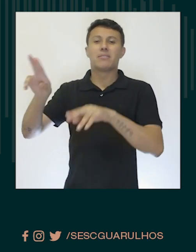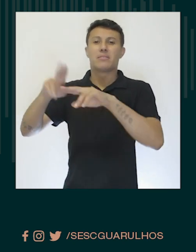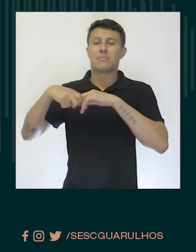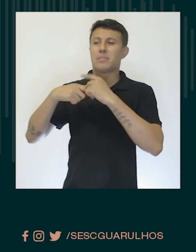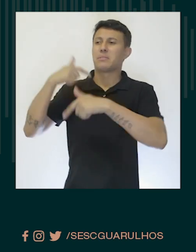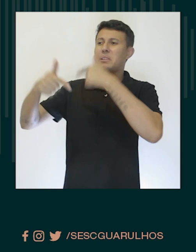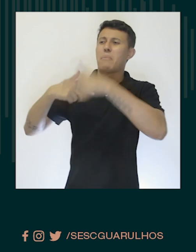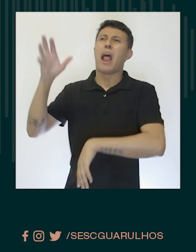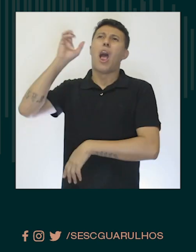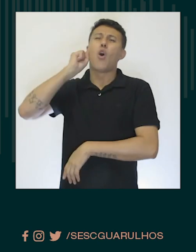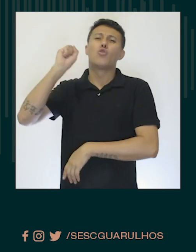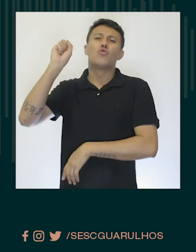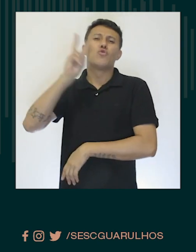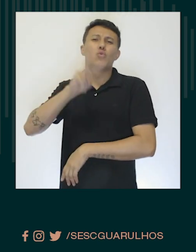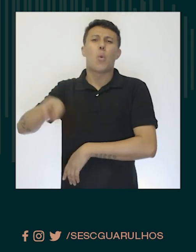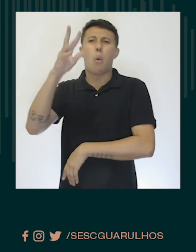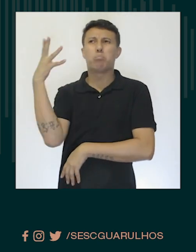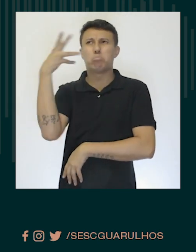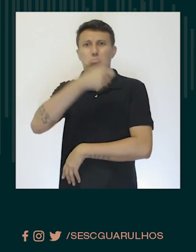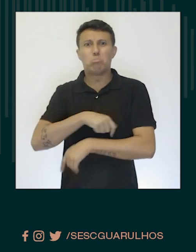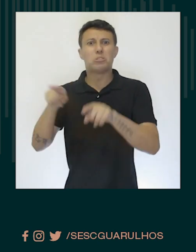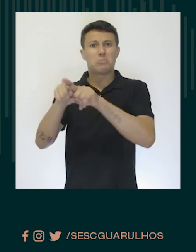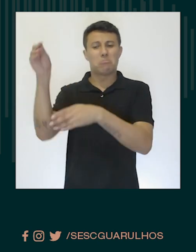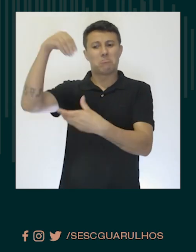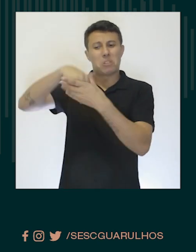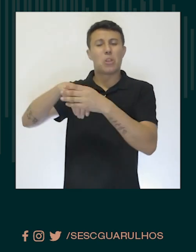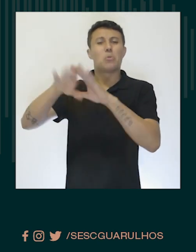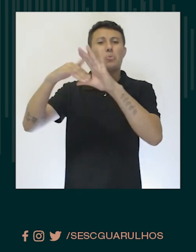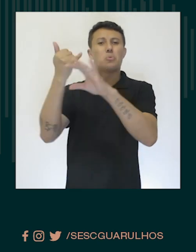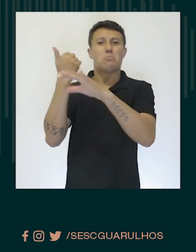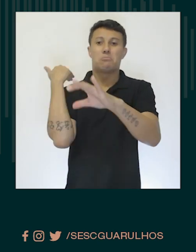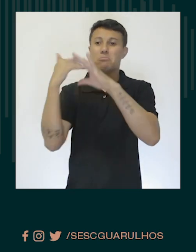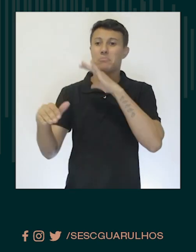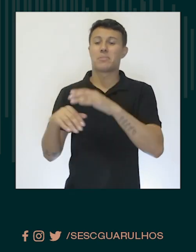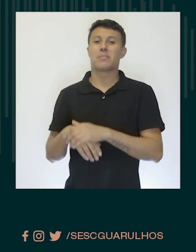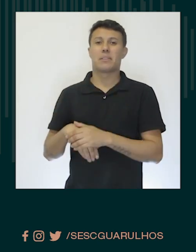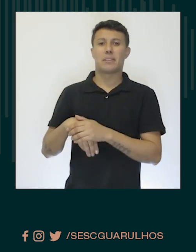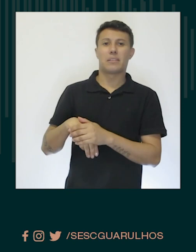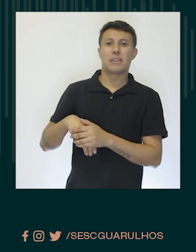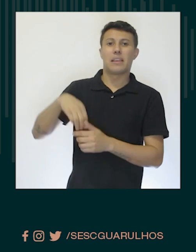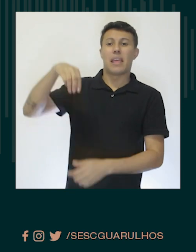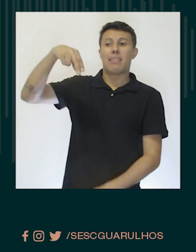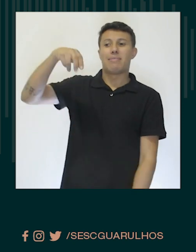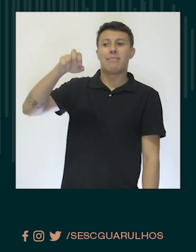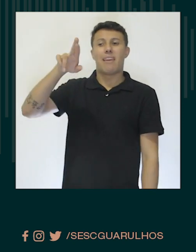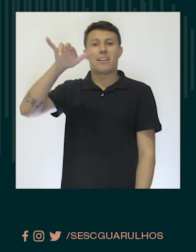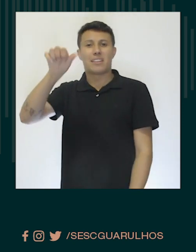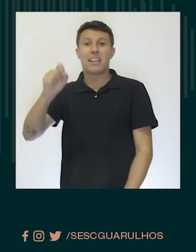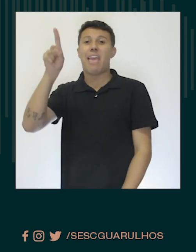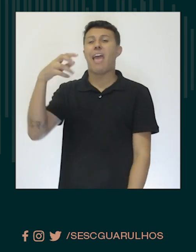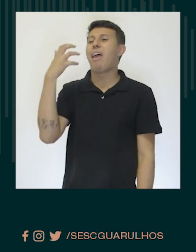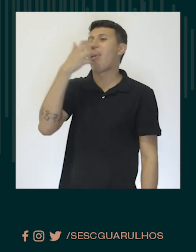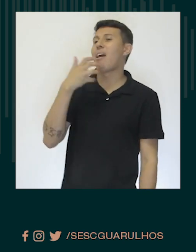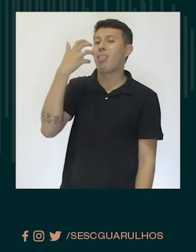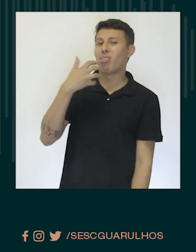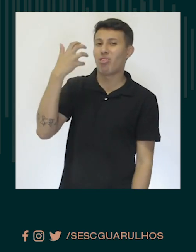lançado no YouTube. Tem a Naya Nellis, que é uma cantora também do... Todos que fazem parte do